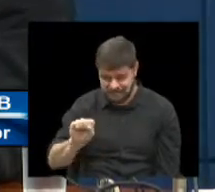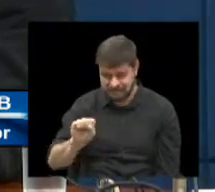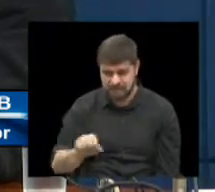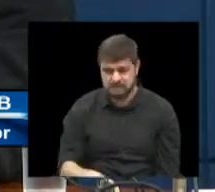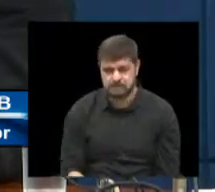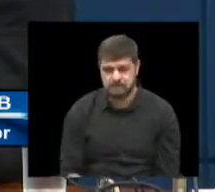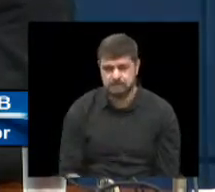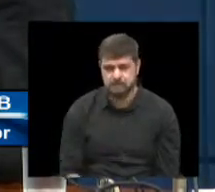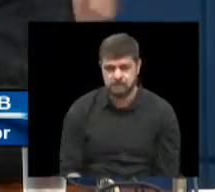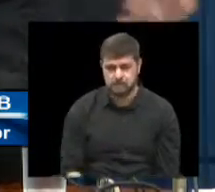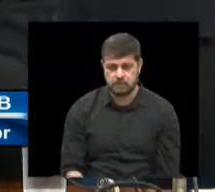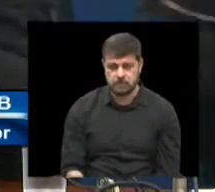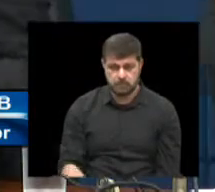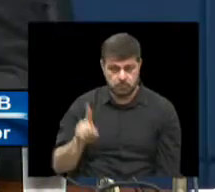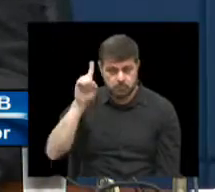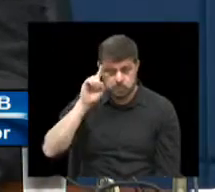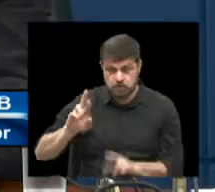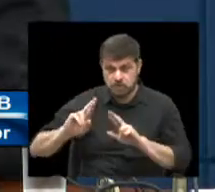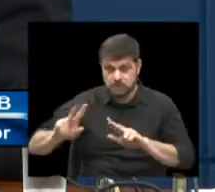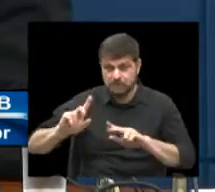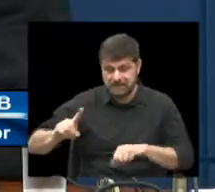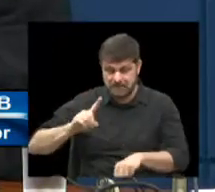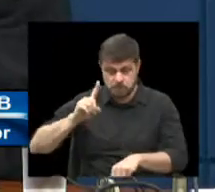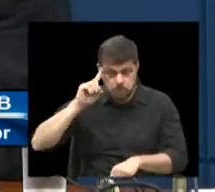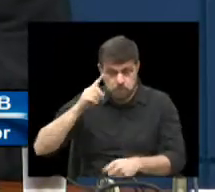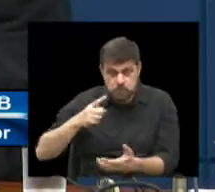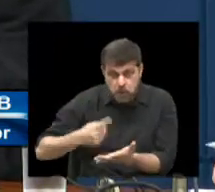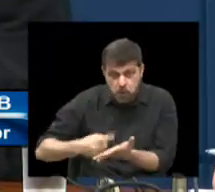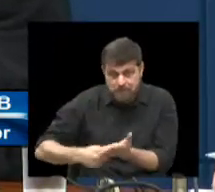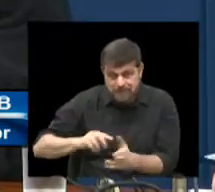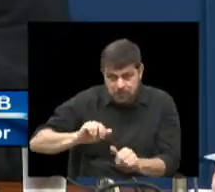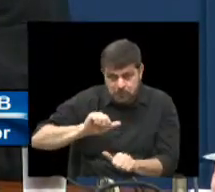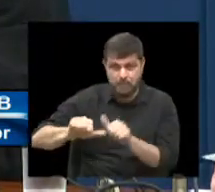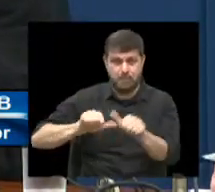Resolução 717 de 99.